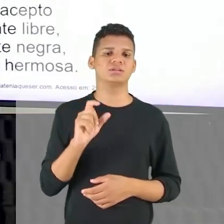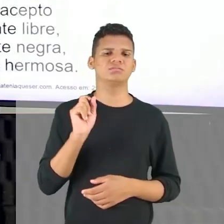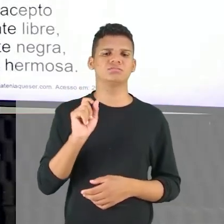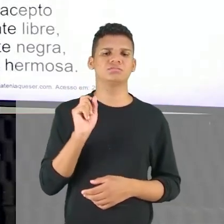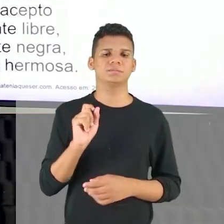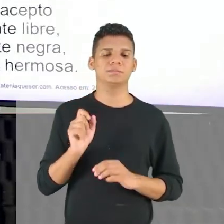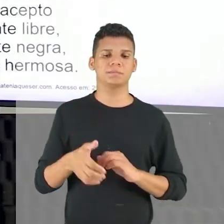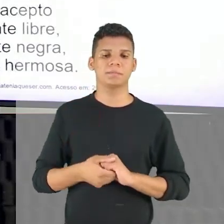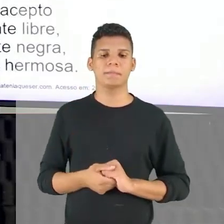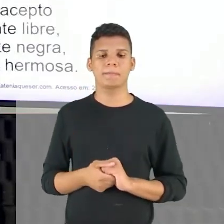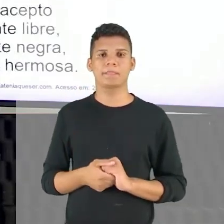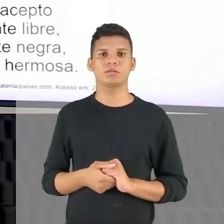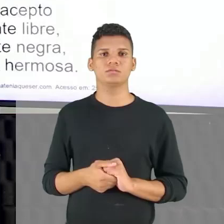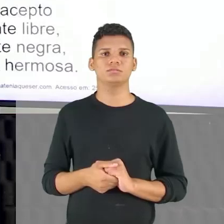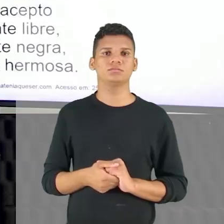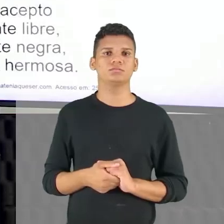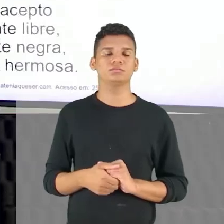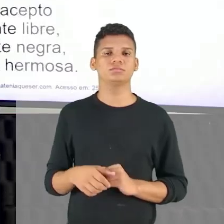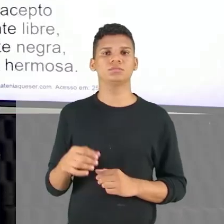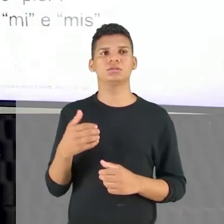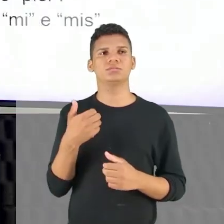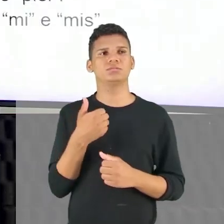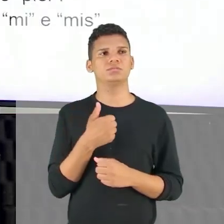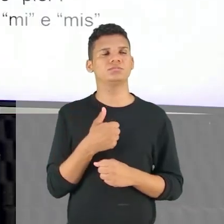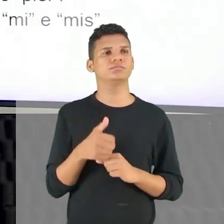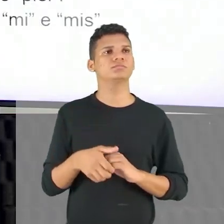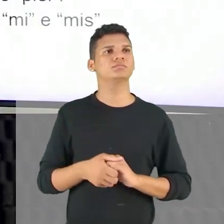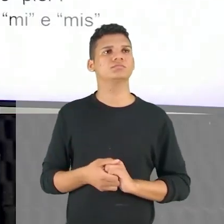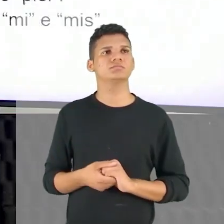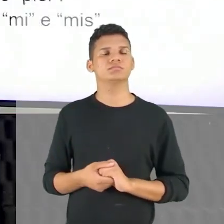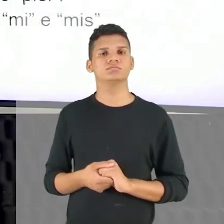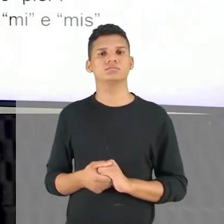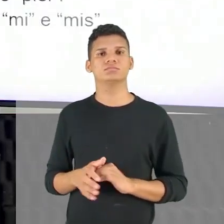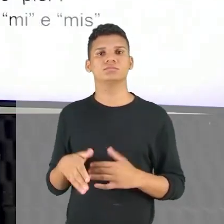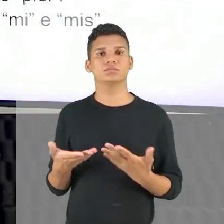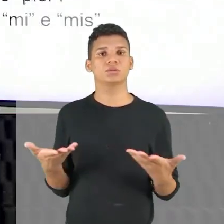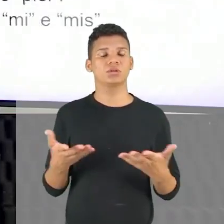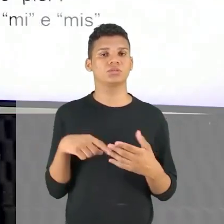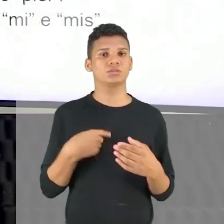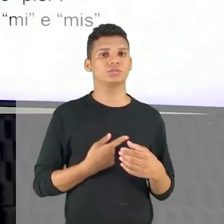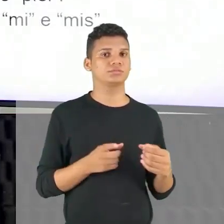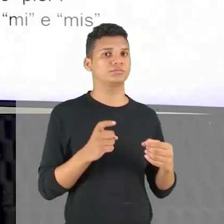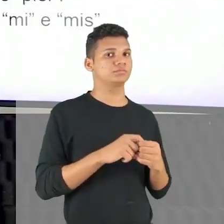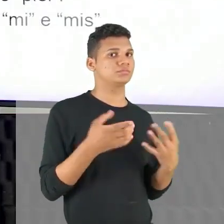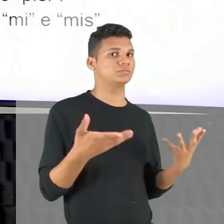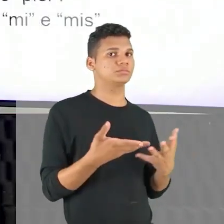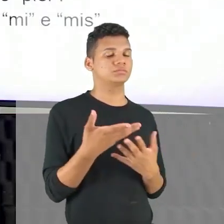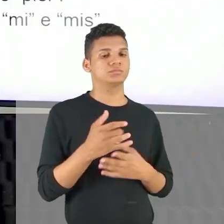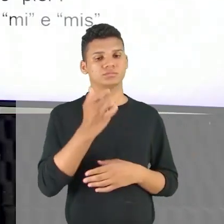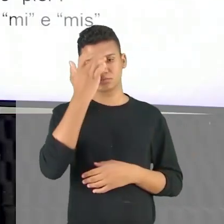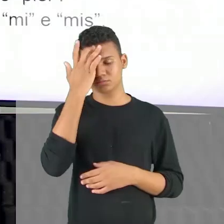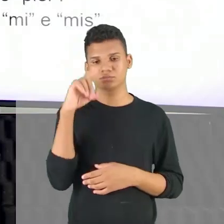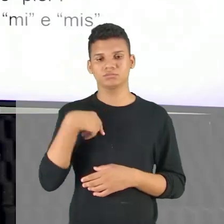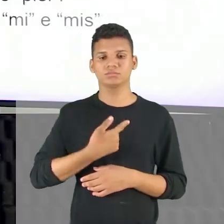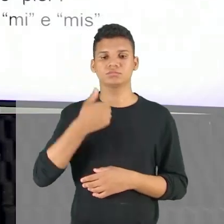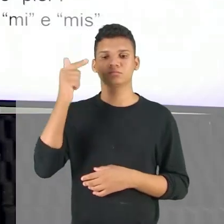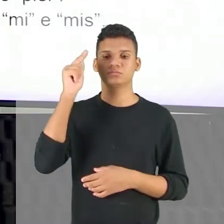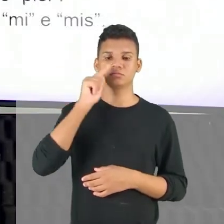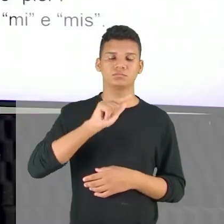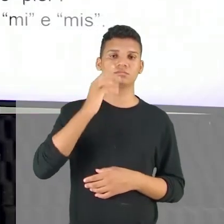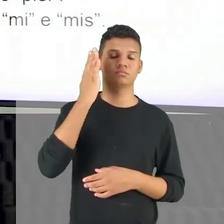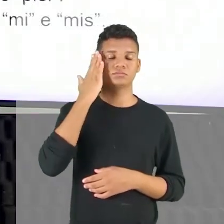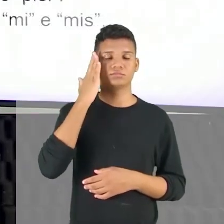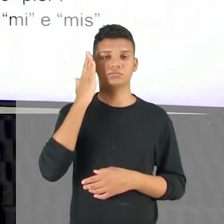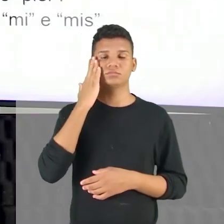tá? Acesse 25 de outubro de 2021. Aí, pessoal, a gente volta para a questão e vai ficar fácil agora, né? A gente conseguir